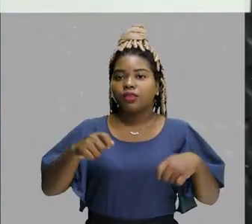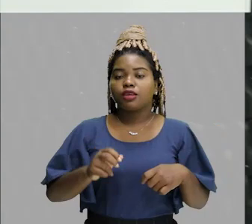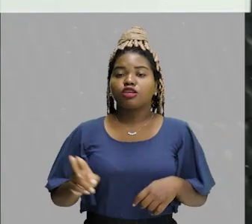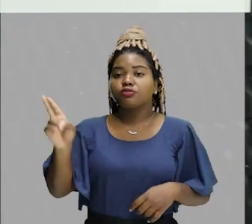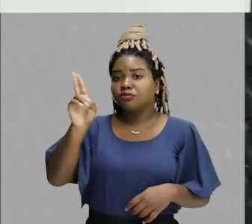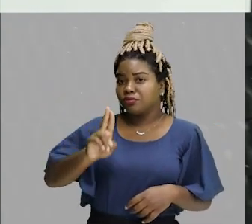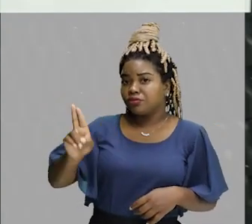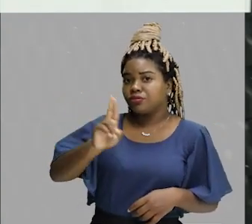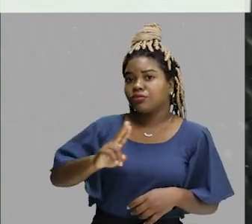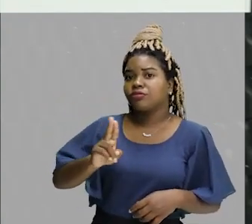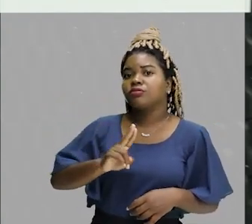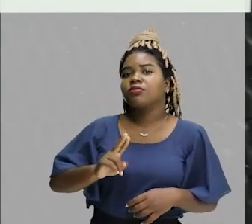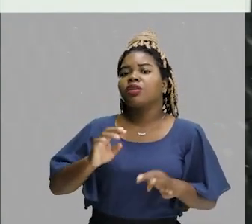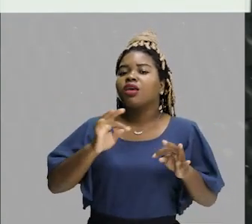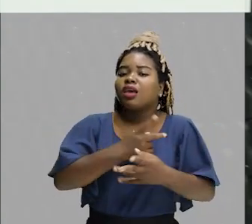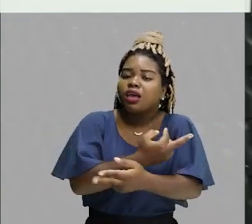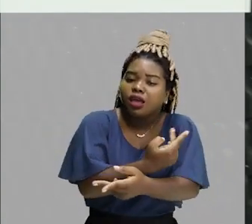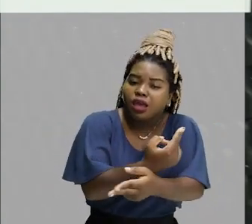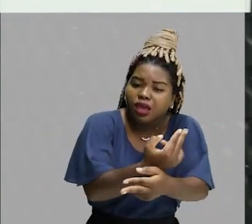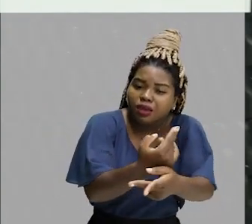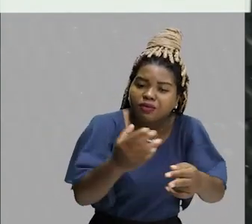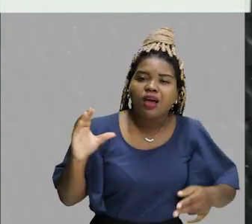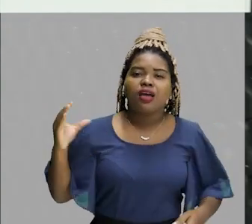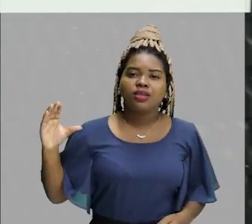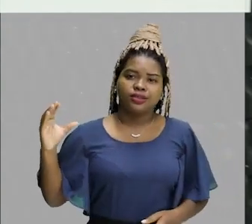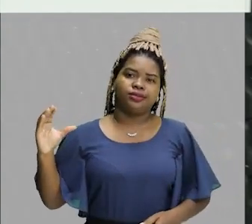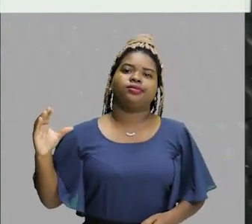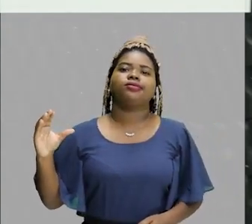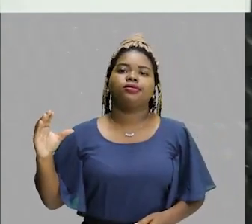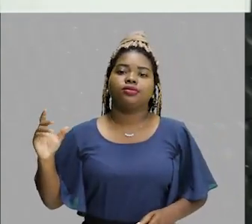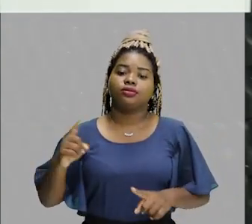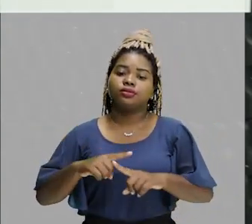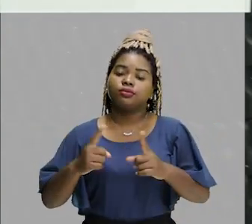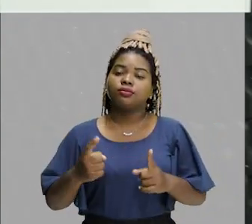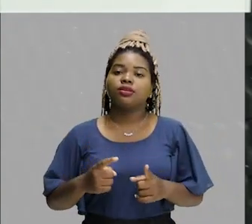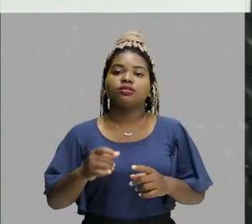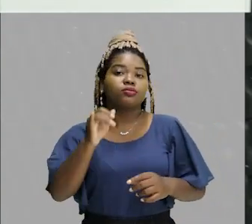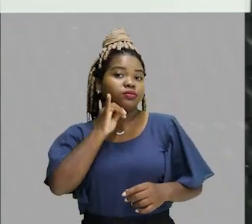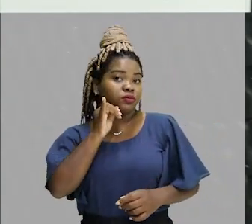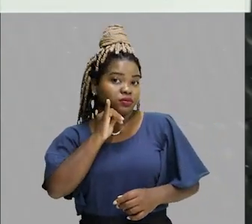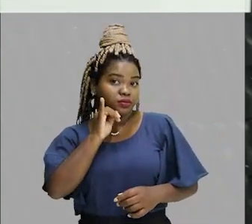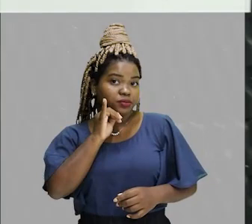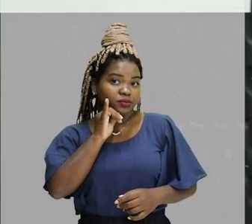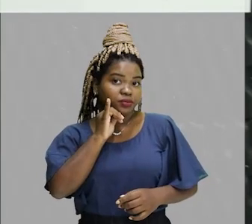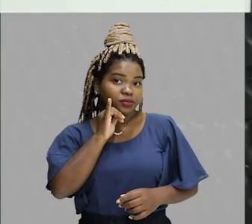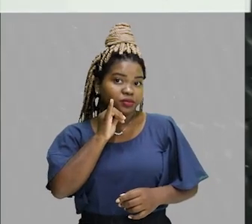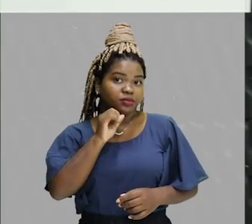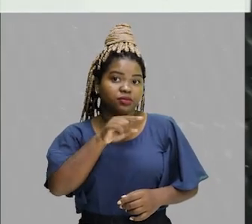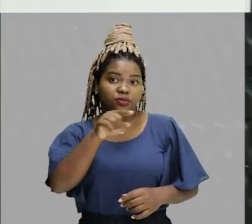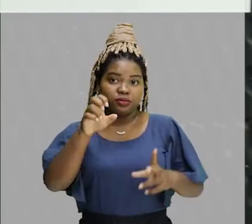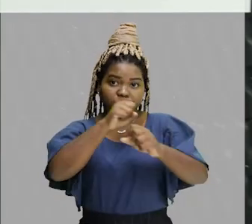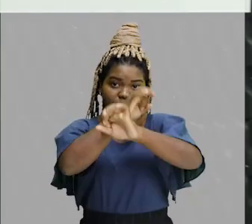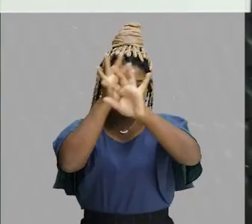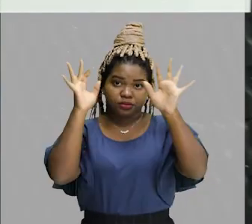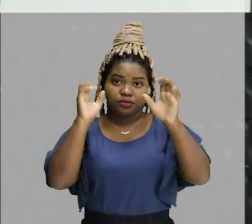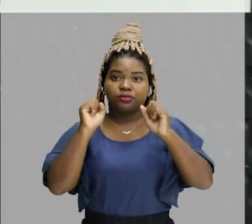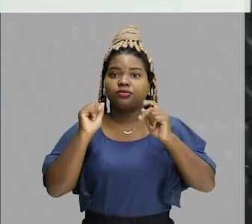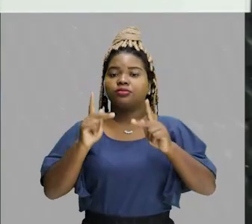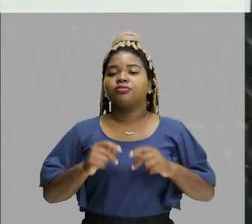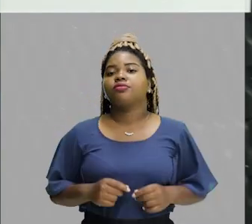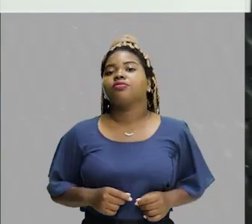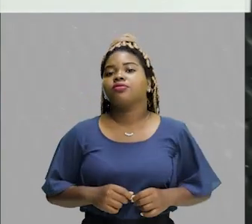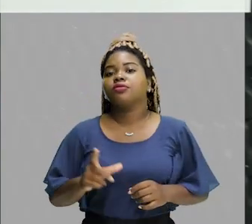utilizado em todas as ciências, em várias ciências, mas eu vou citar uma aqui, por exemplo, para não ficar devendo para o método dedutivo, vamos